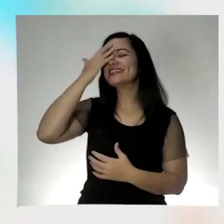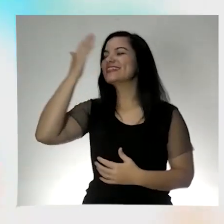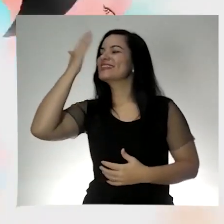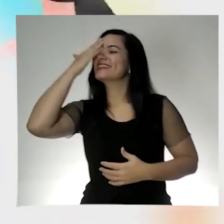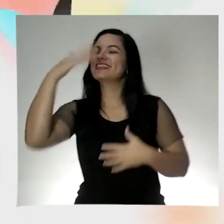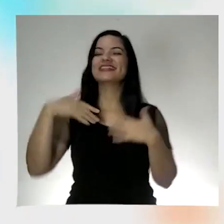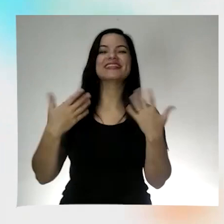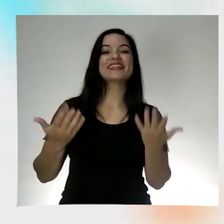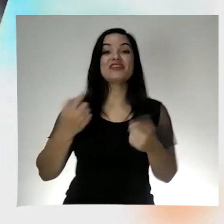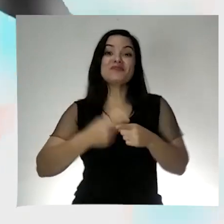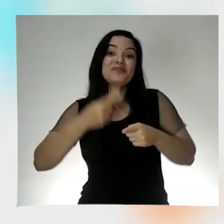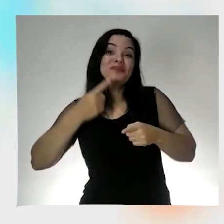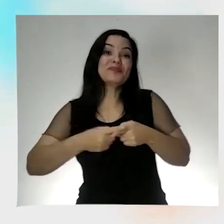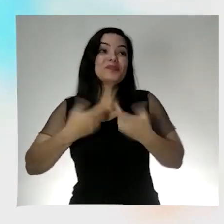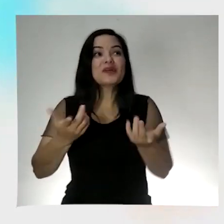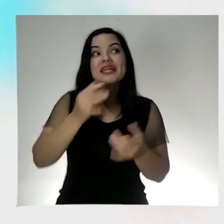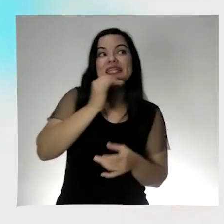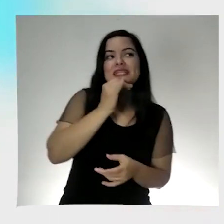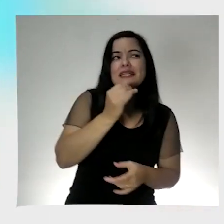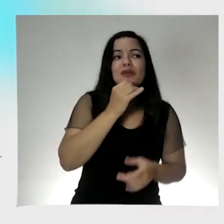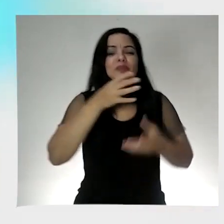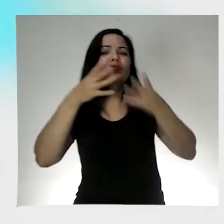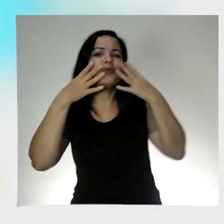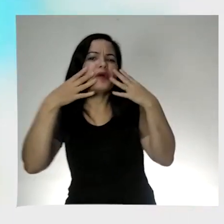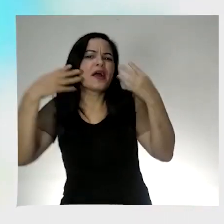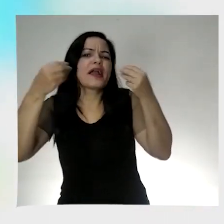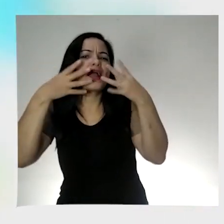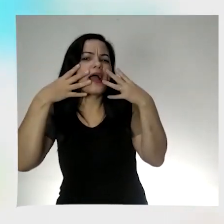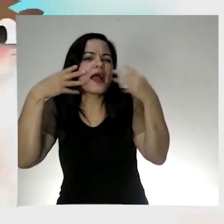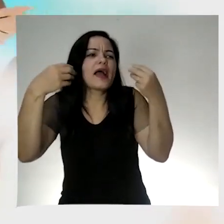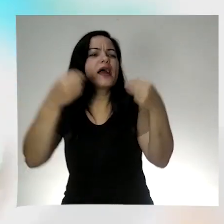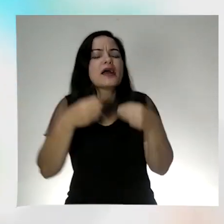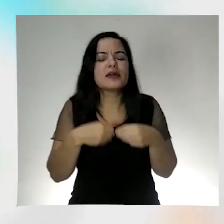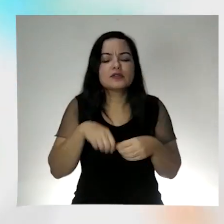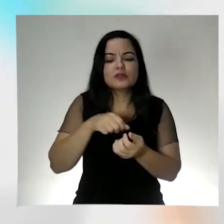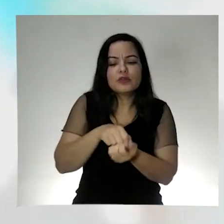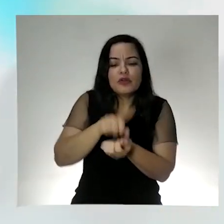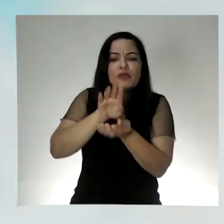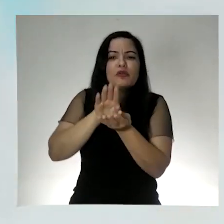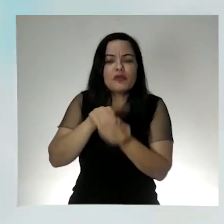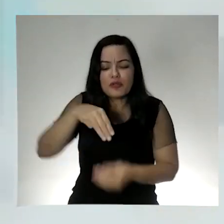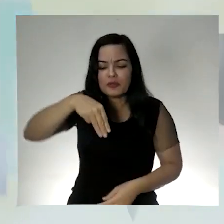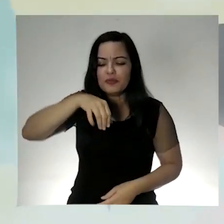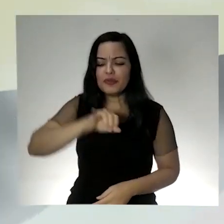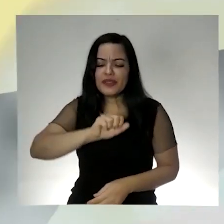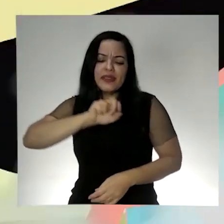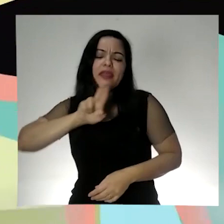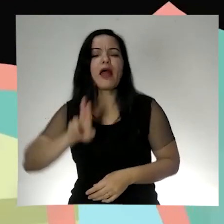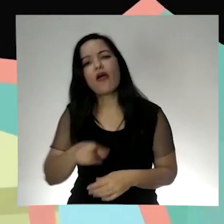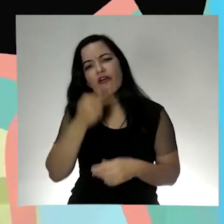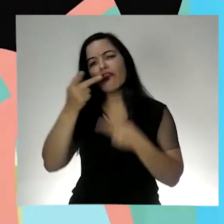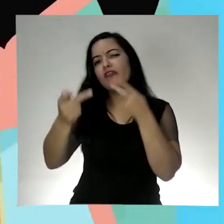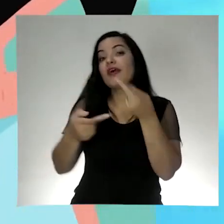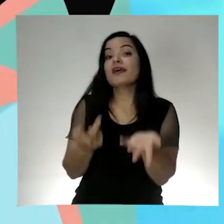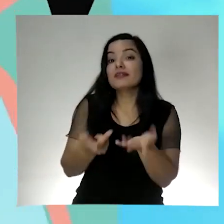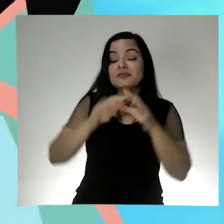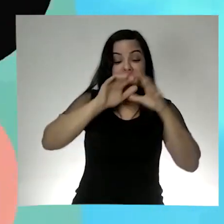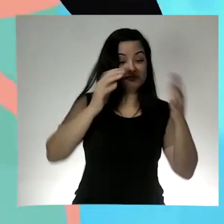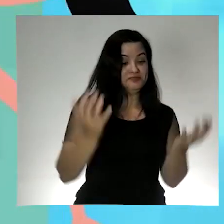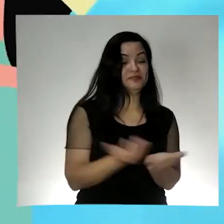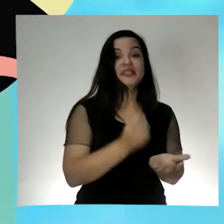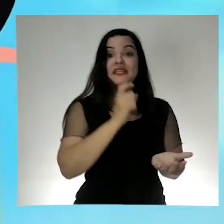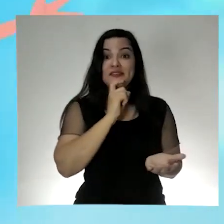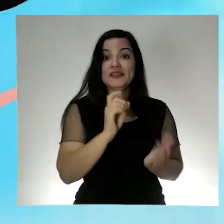Eu quero saber por que o gato mia. Verde por fora, vermelha por dentro é